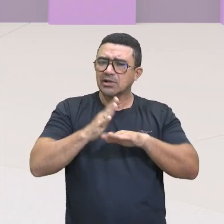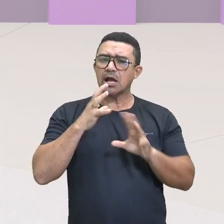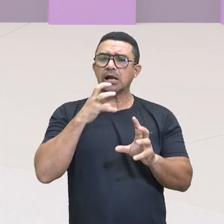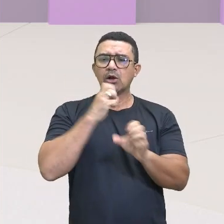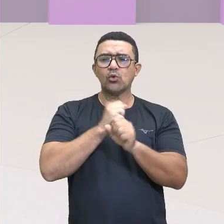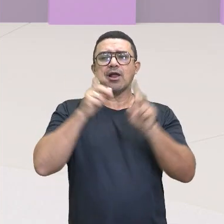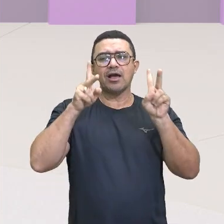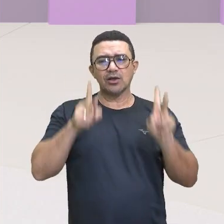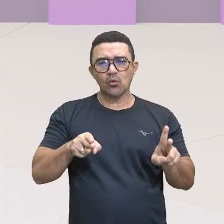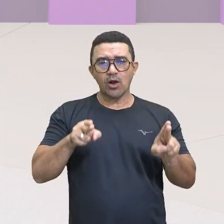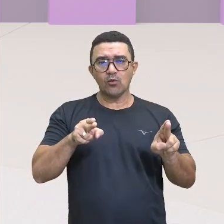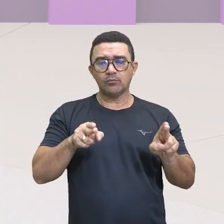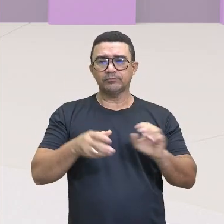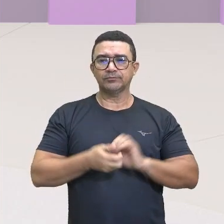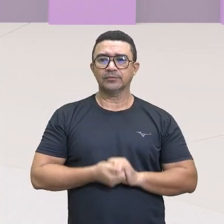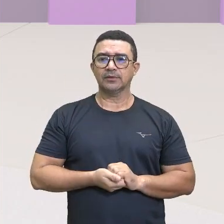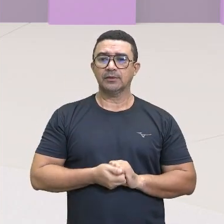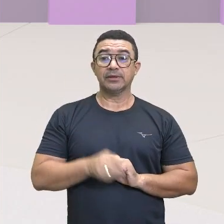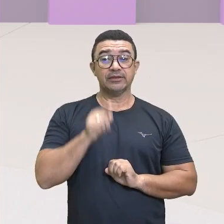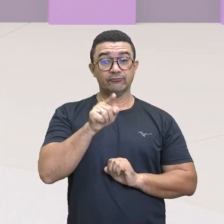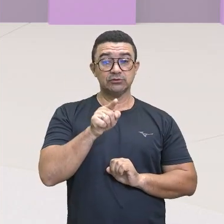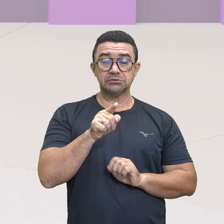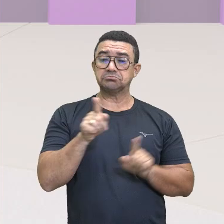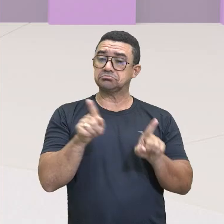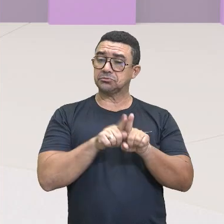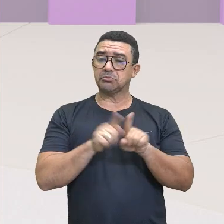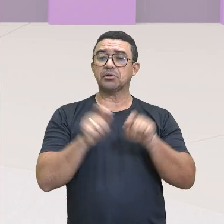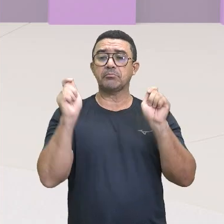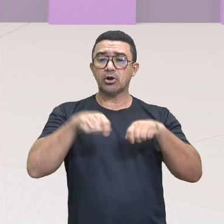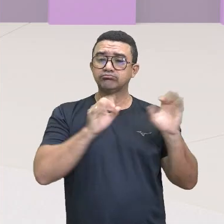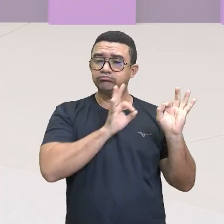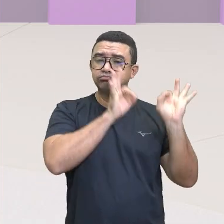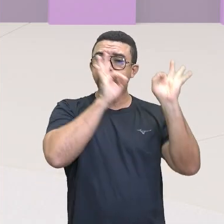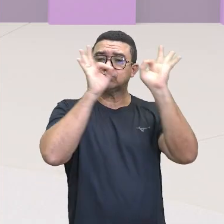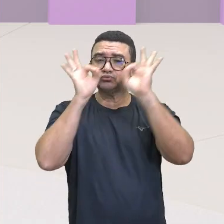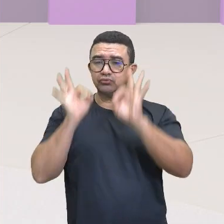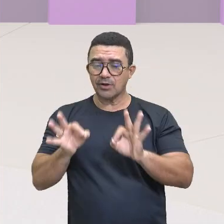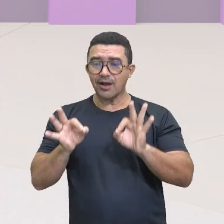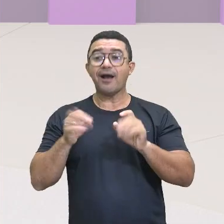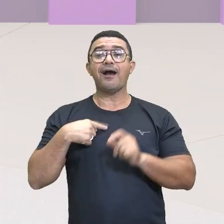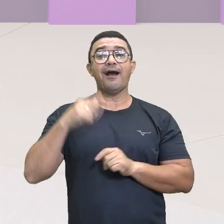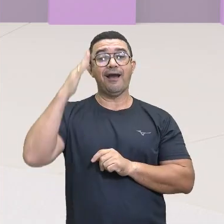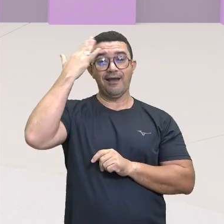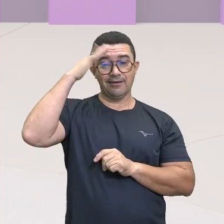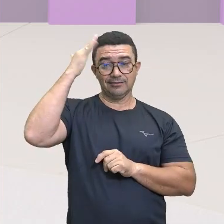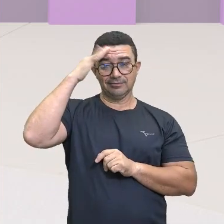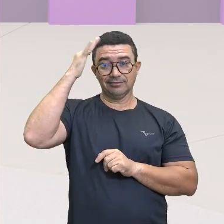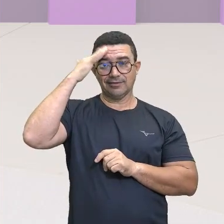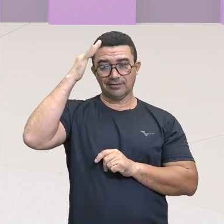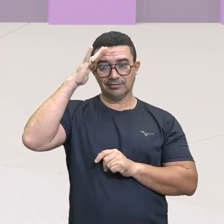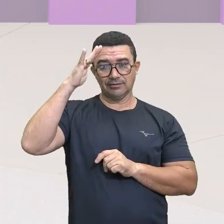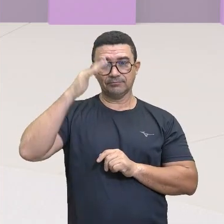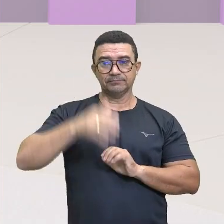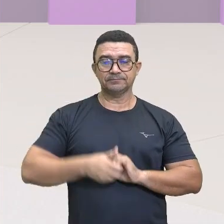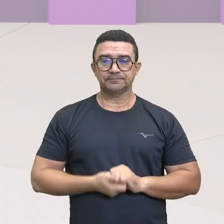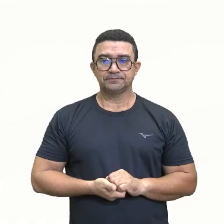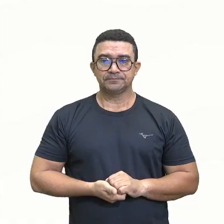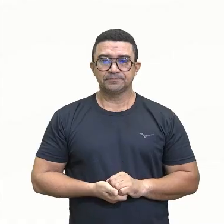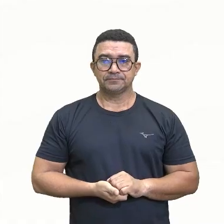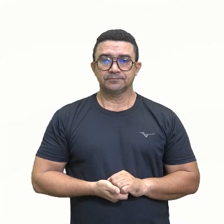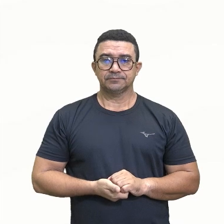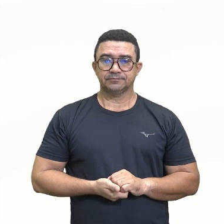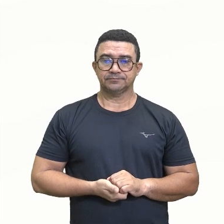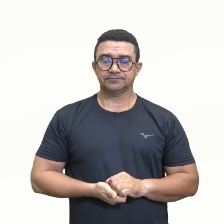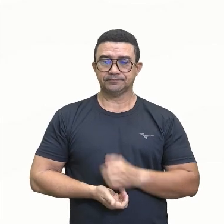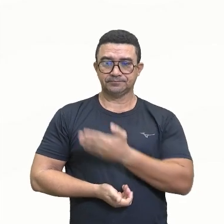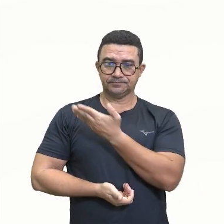aqui prontinho na nossa cartela, para que você possa também acompanhar caso você verifique essa expressão de uma outra forma, tá? Então,